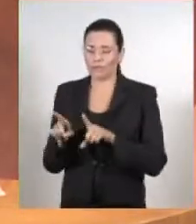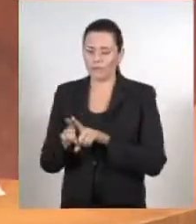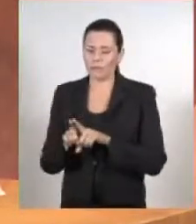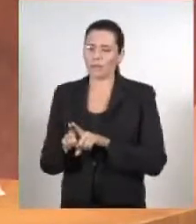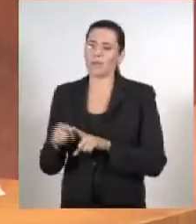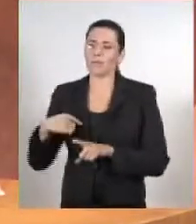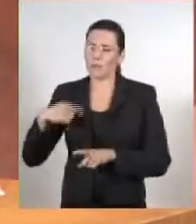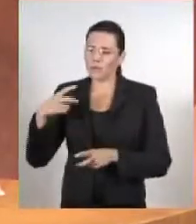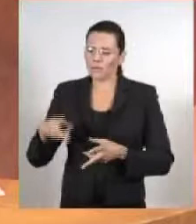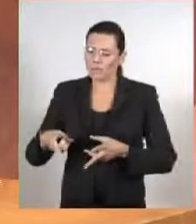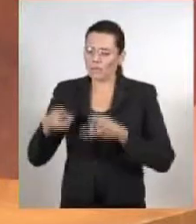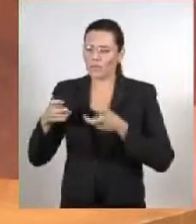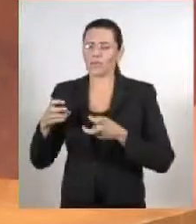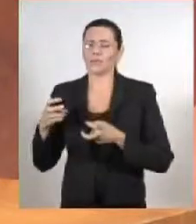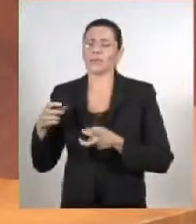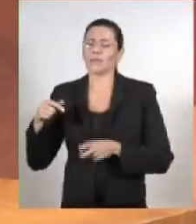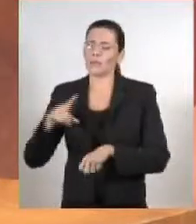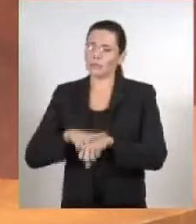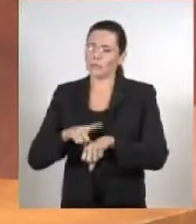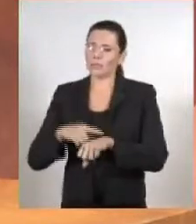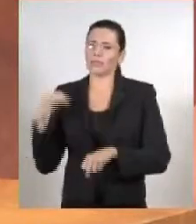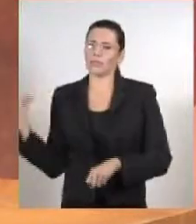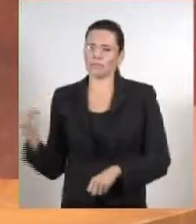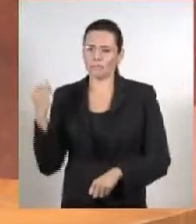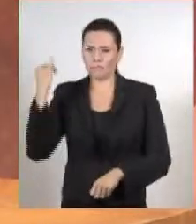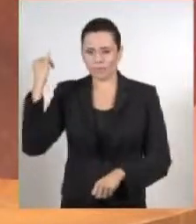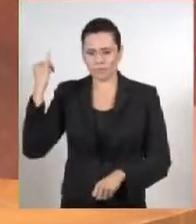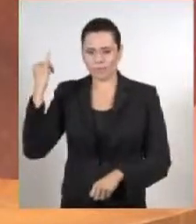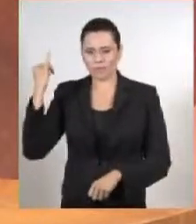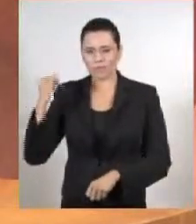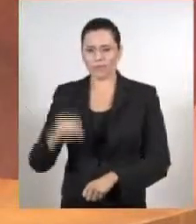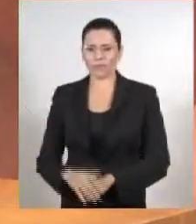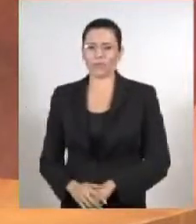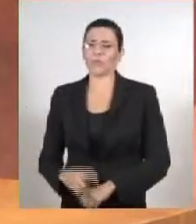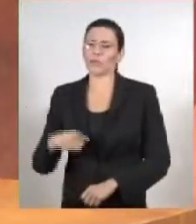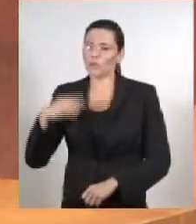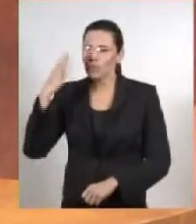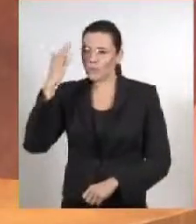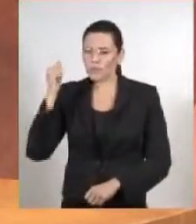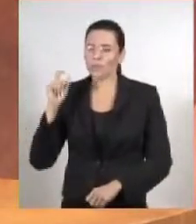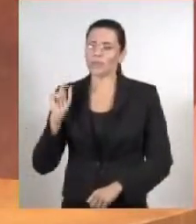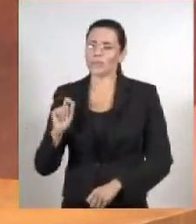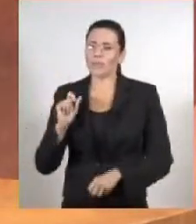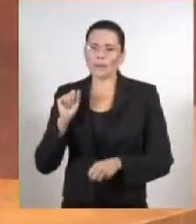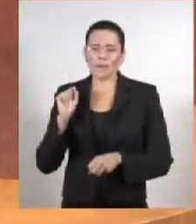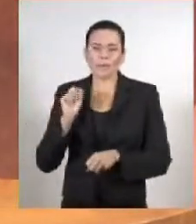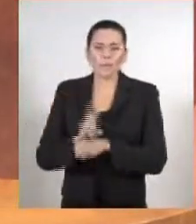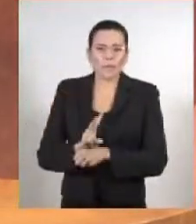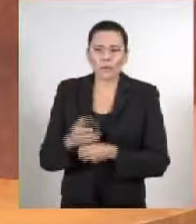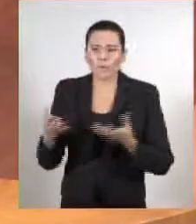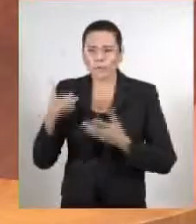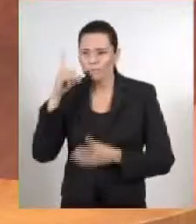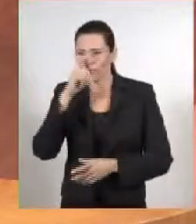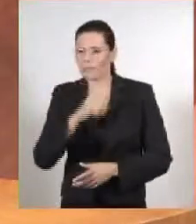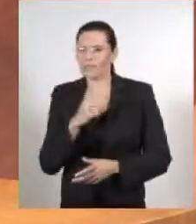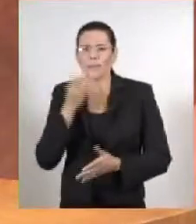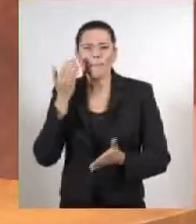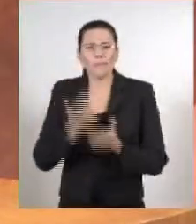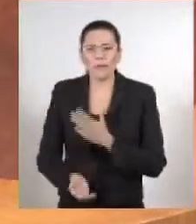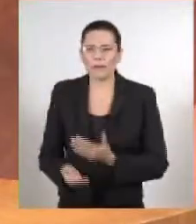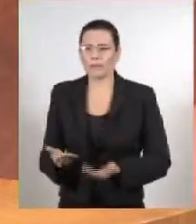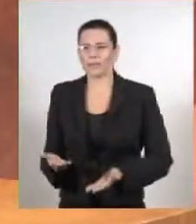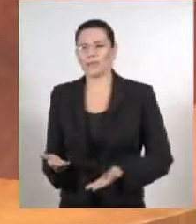importante em que vão estar ali desempregados, que eles possam ter alternativa de renda. Então, nós discutimos, inclusive,